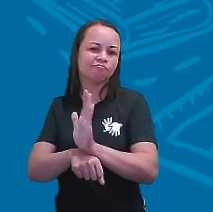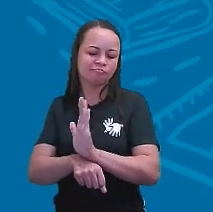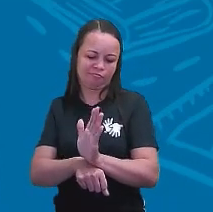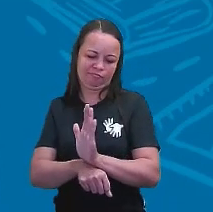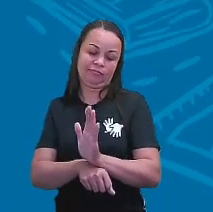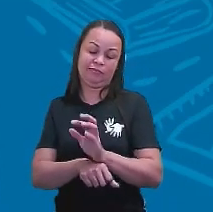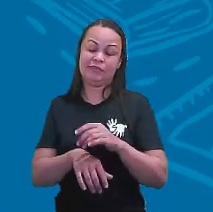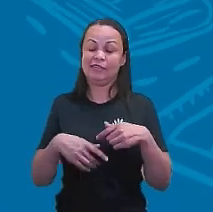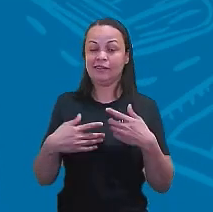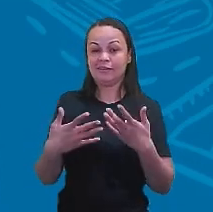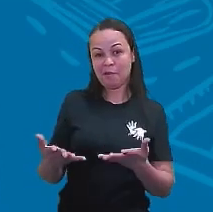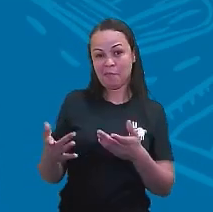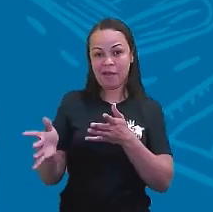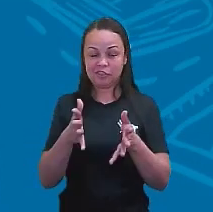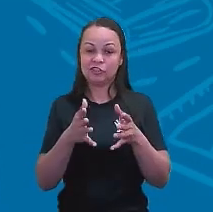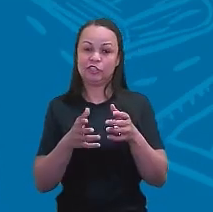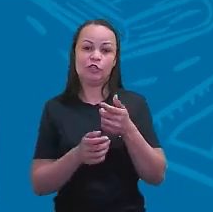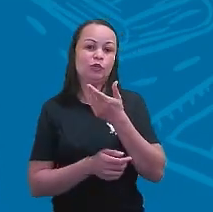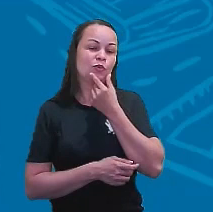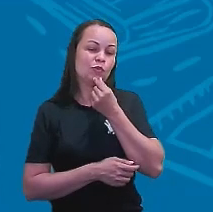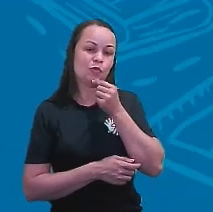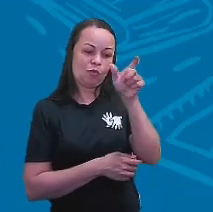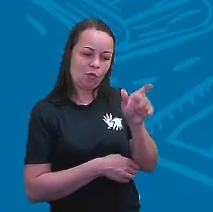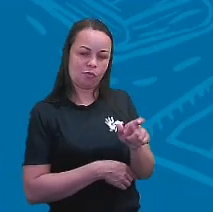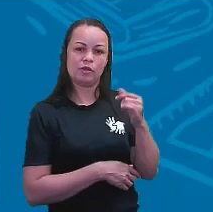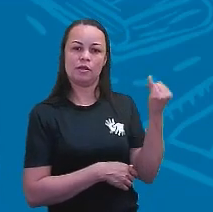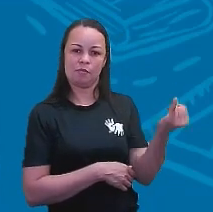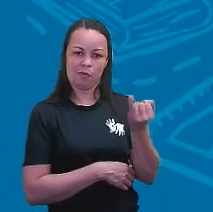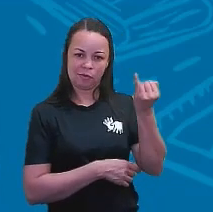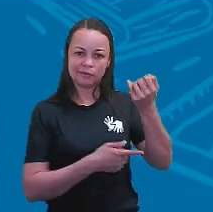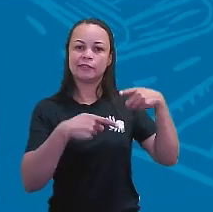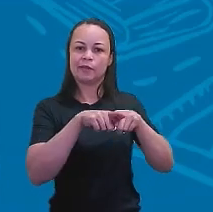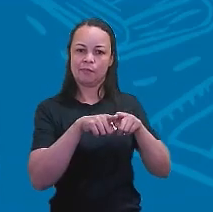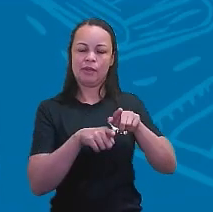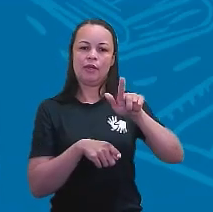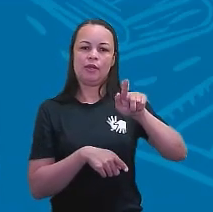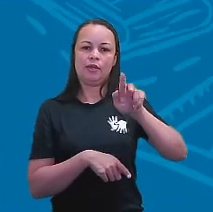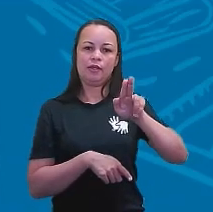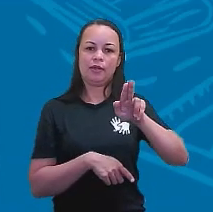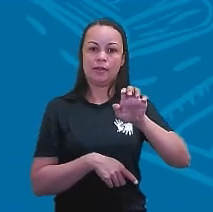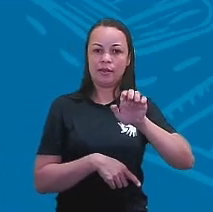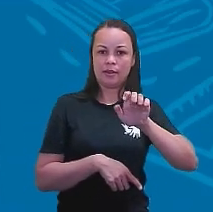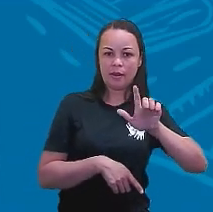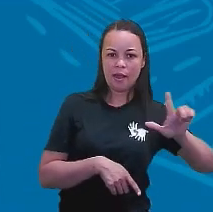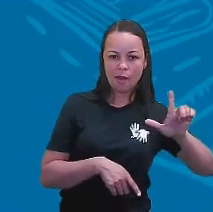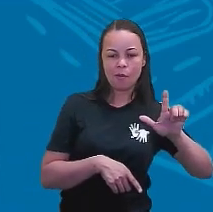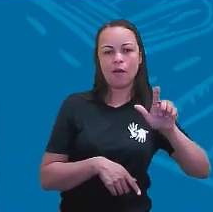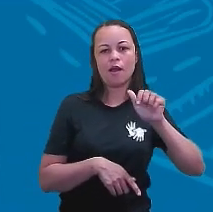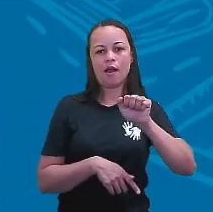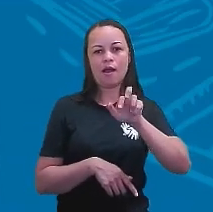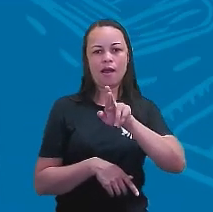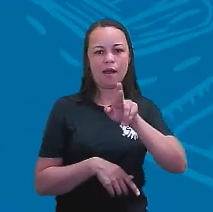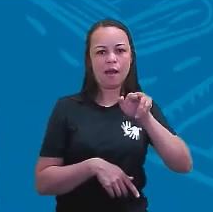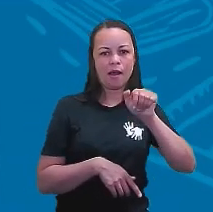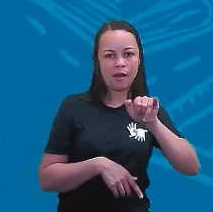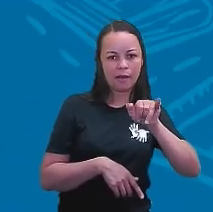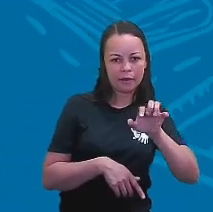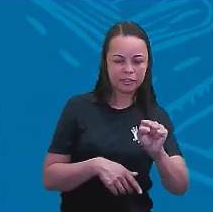nada mais, nada menos que o Guel Arraes, ele aí conquistou o sucesso de bilheteria com